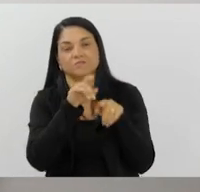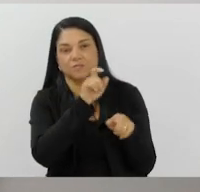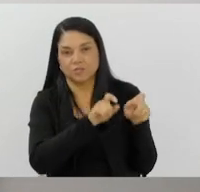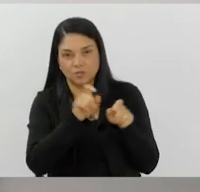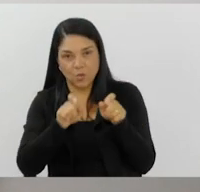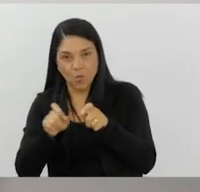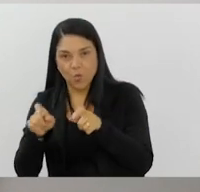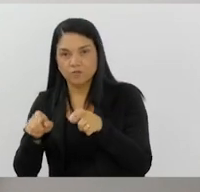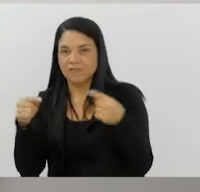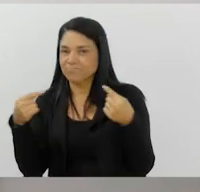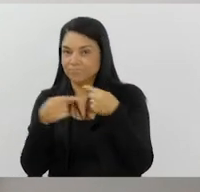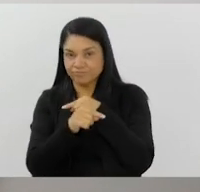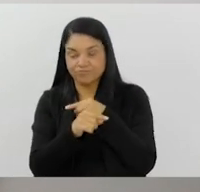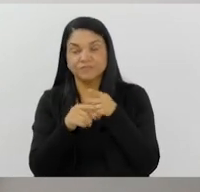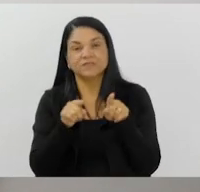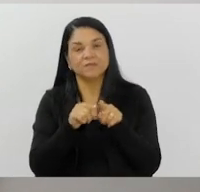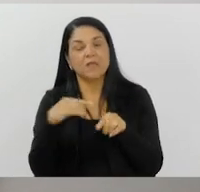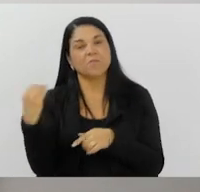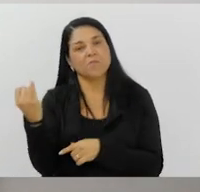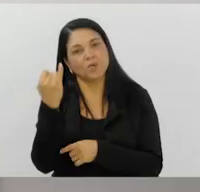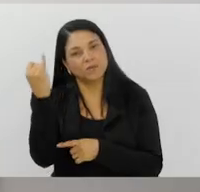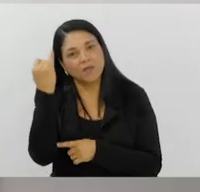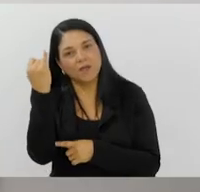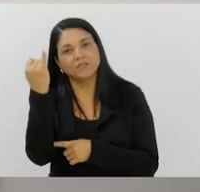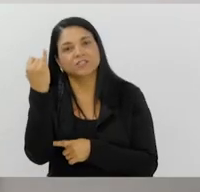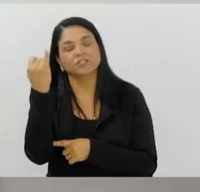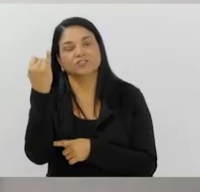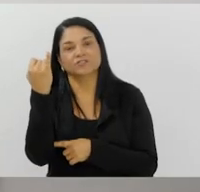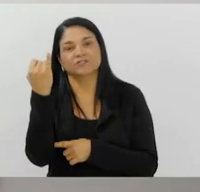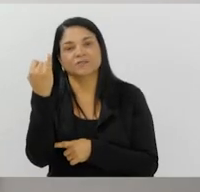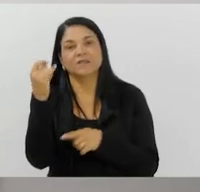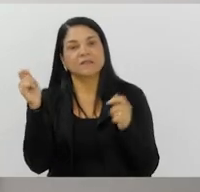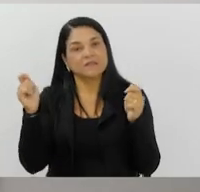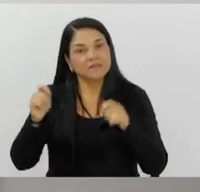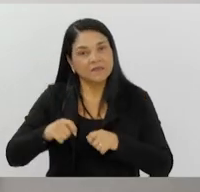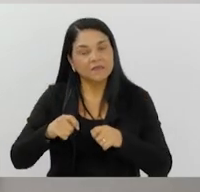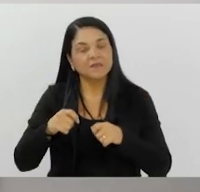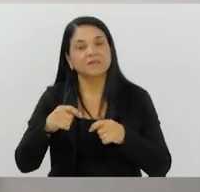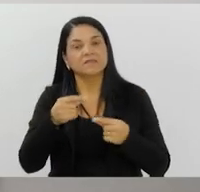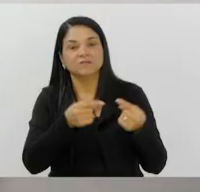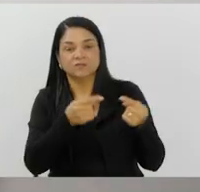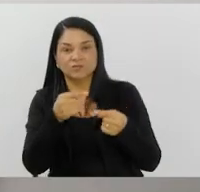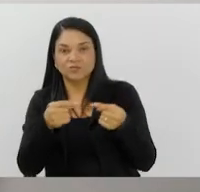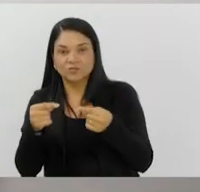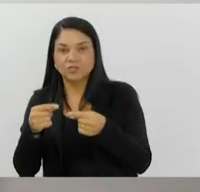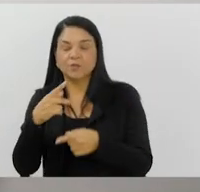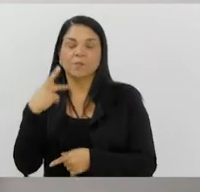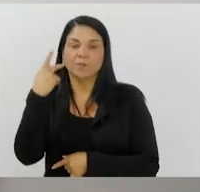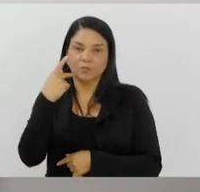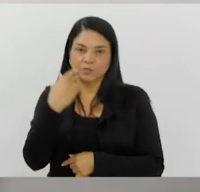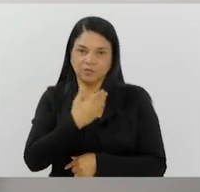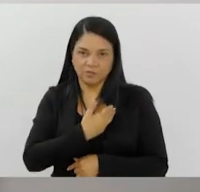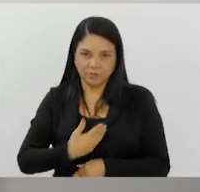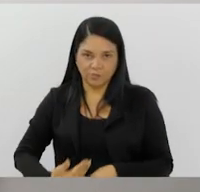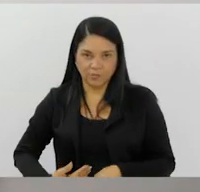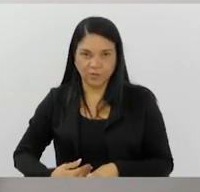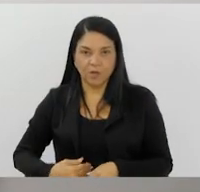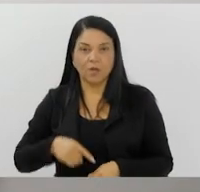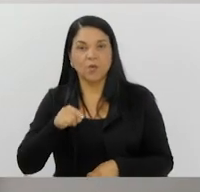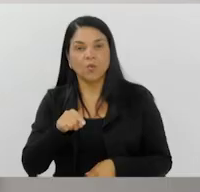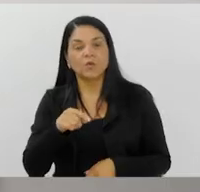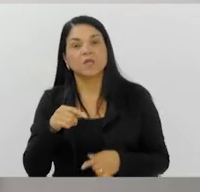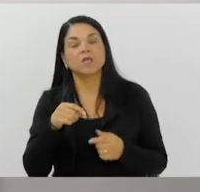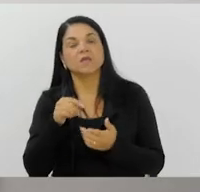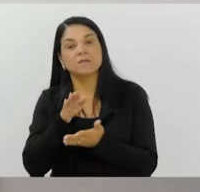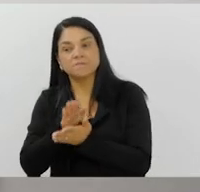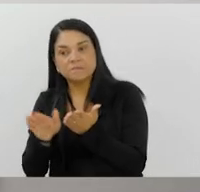para além de todas essas discussões super importantes que deveriam ser primárias também deveremos discutir política pública né Quanto que é gostado